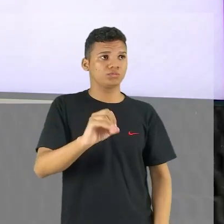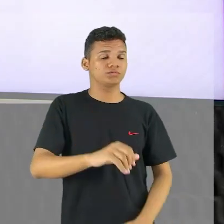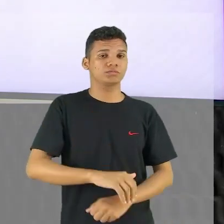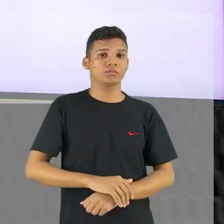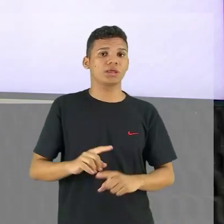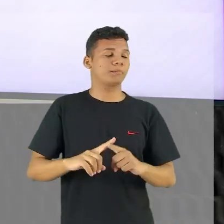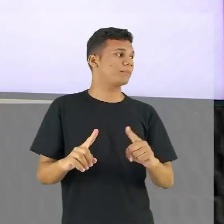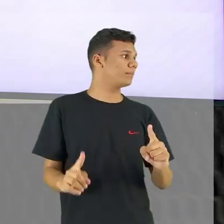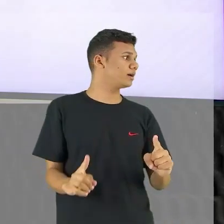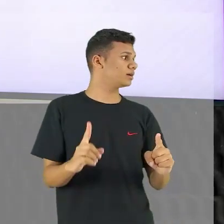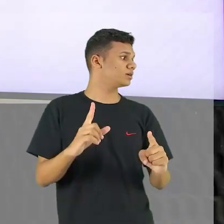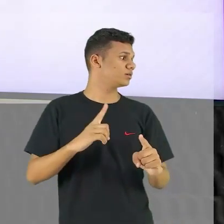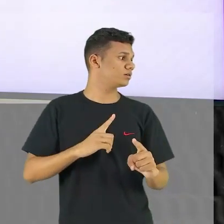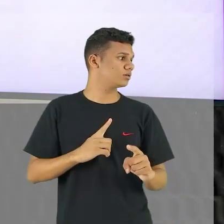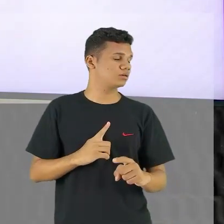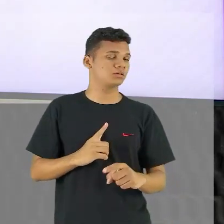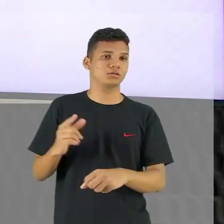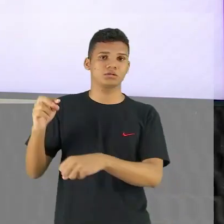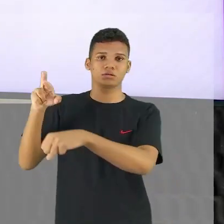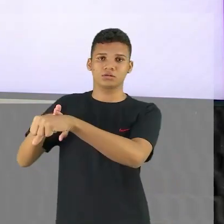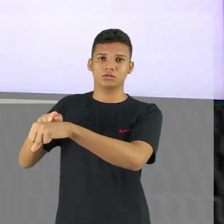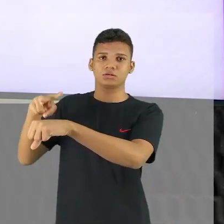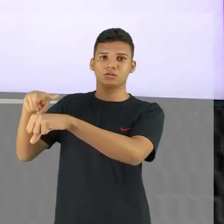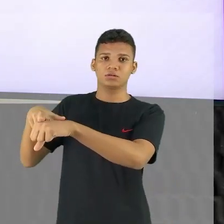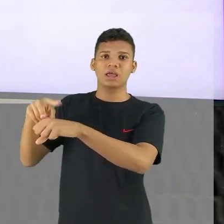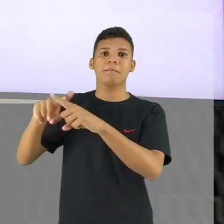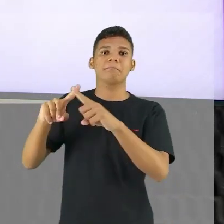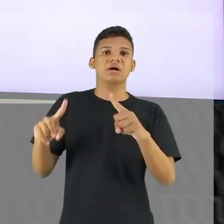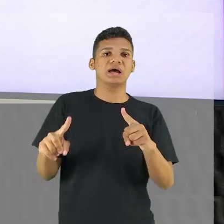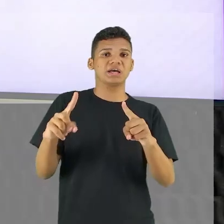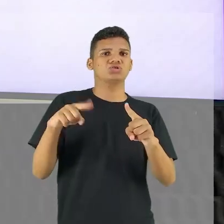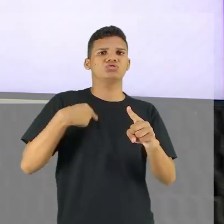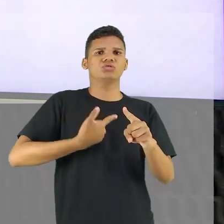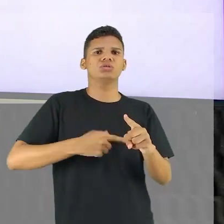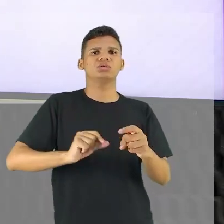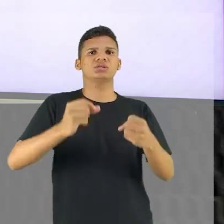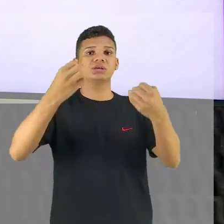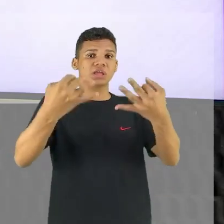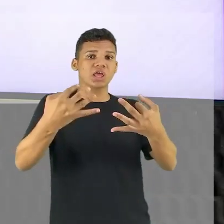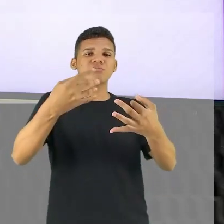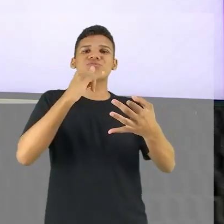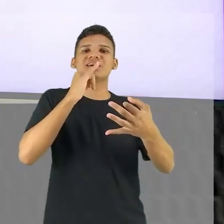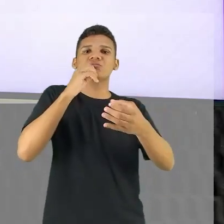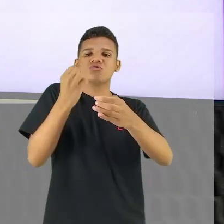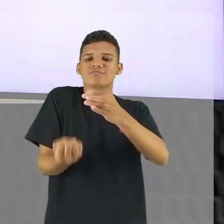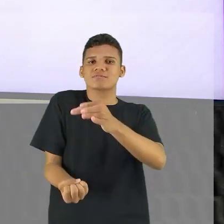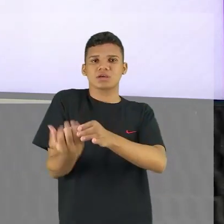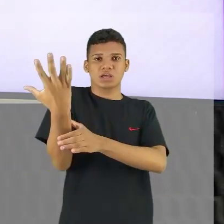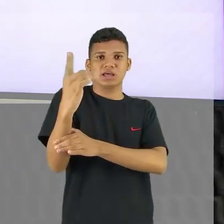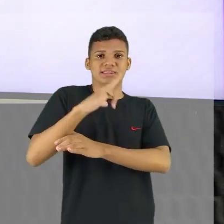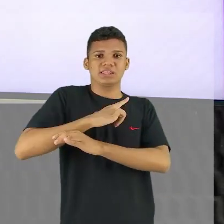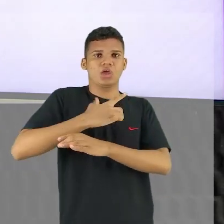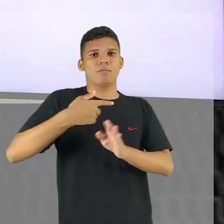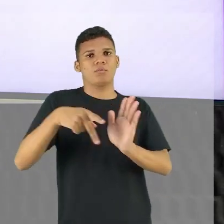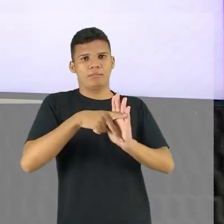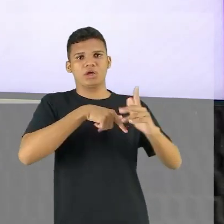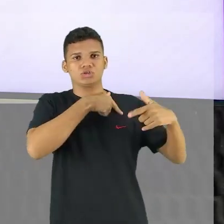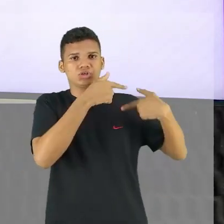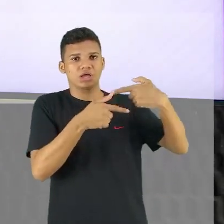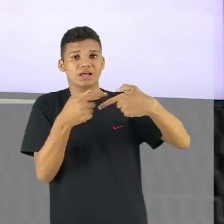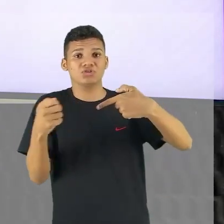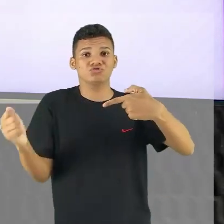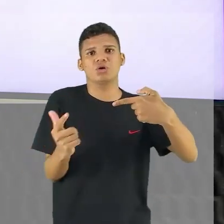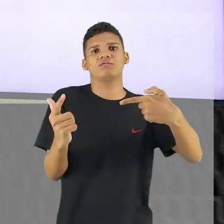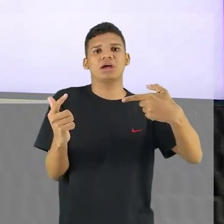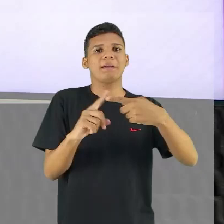a origem, como se fosse we gave birth, nós parimos, nós demos a luz a uma nova geração.